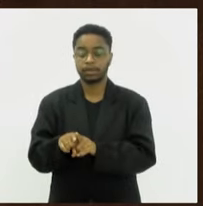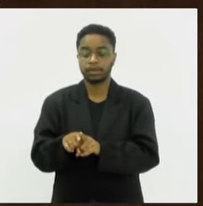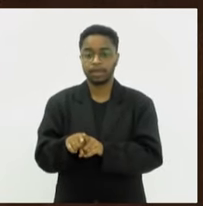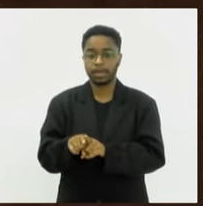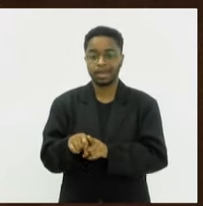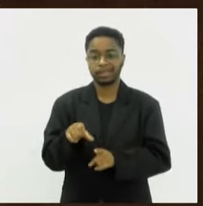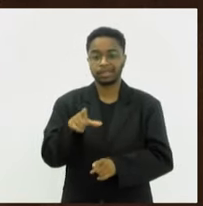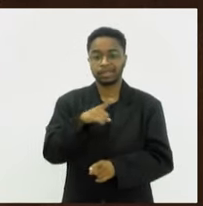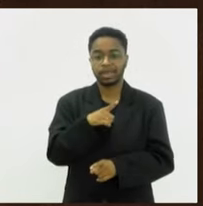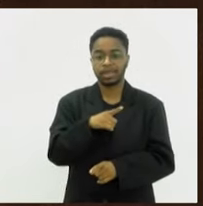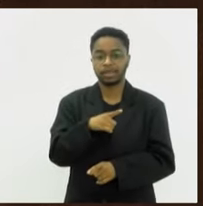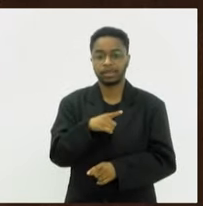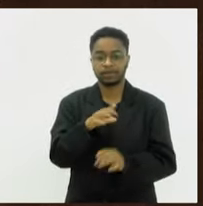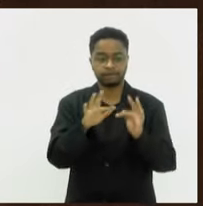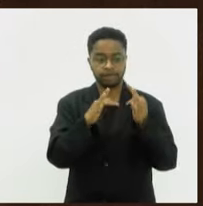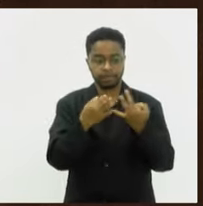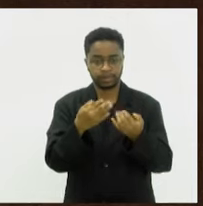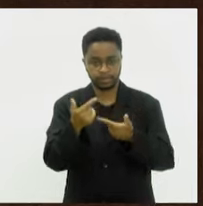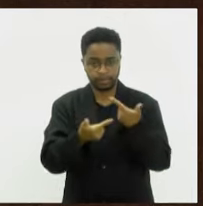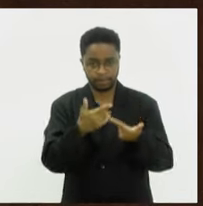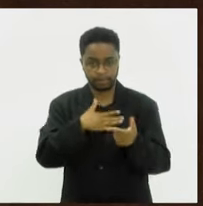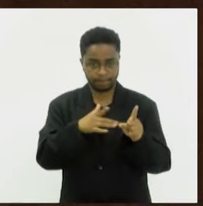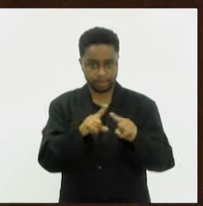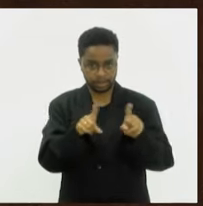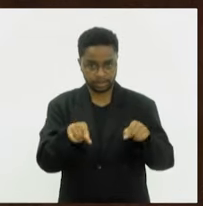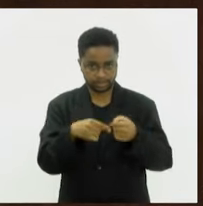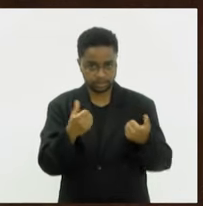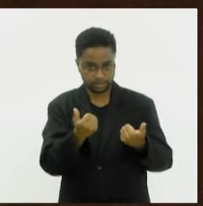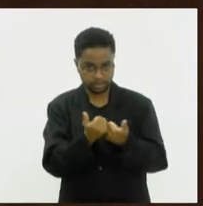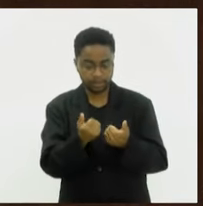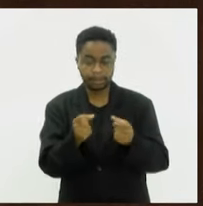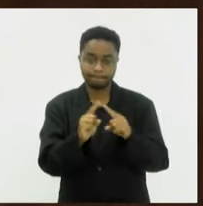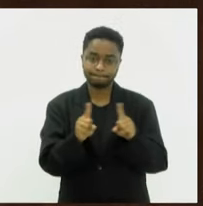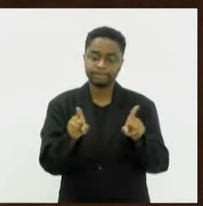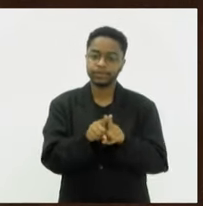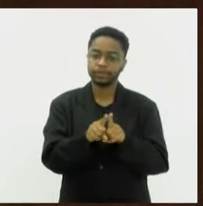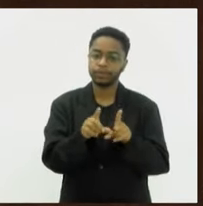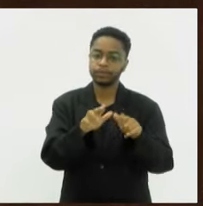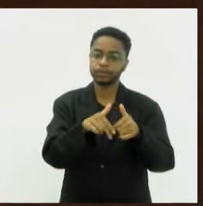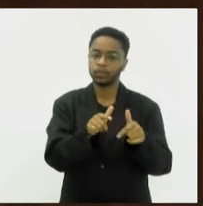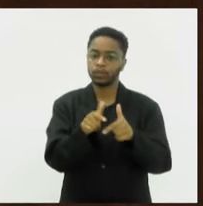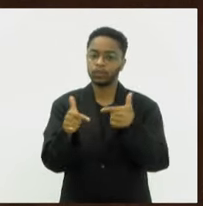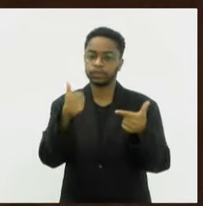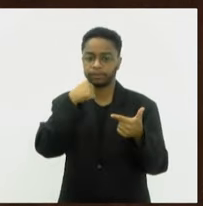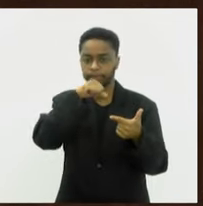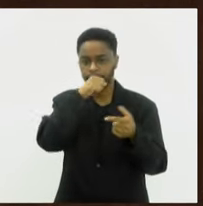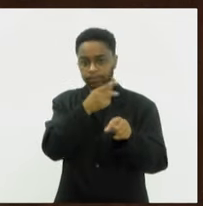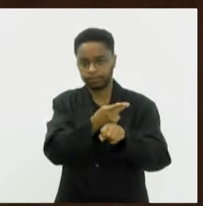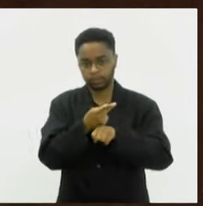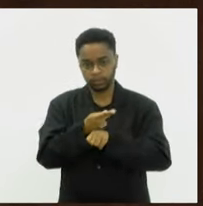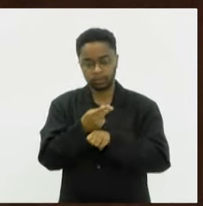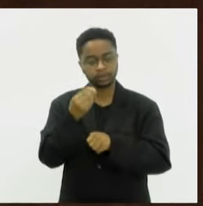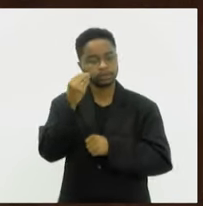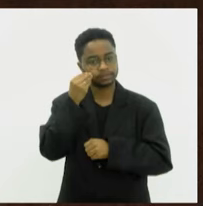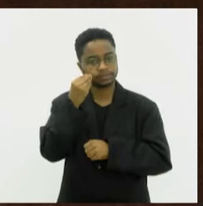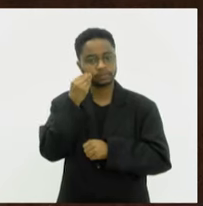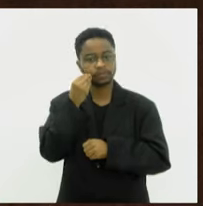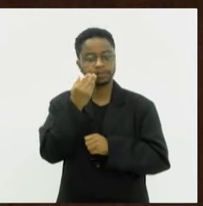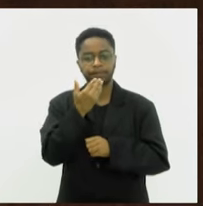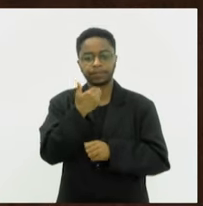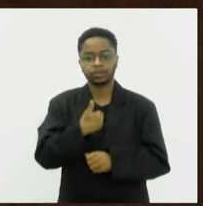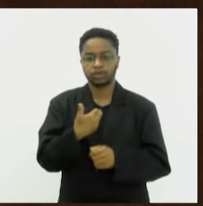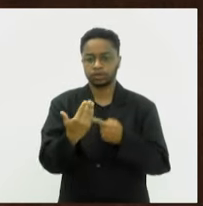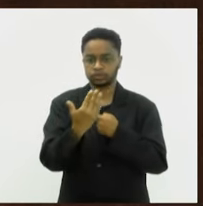trabalha no meu gabinete, graças a Deus, e também por mães que têm usado os nossos gabinetes como voz para pedir